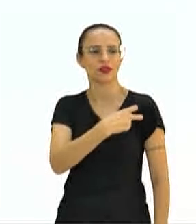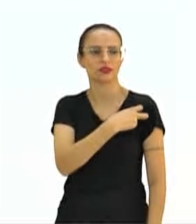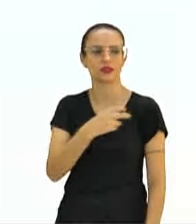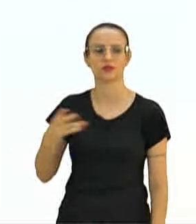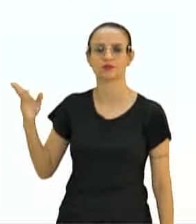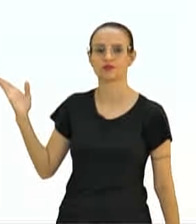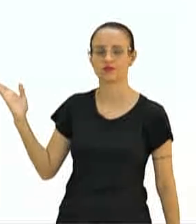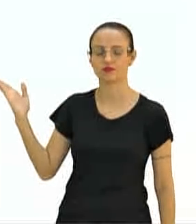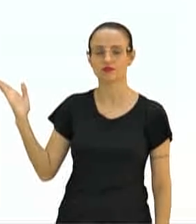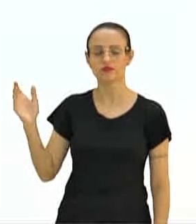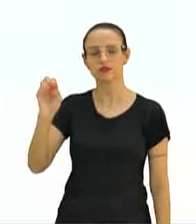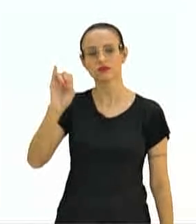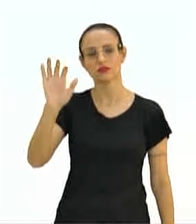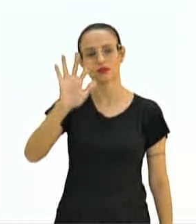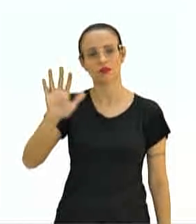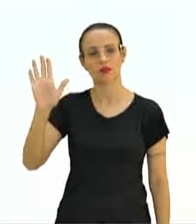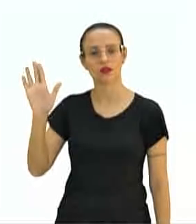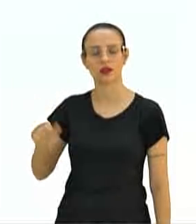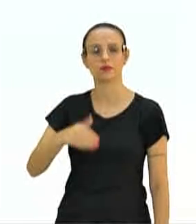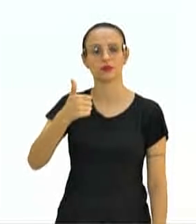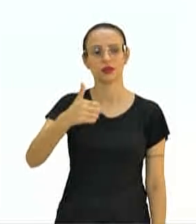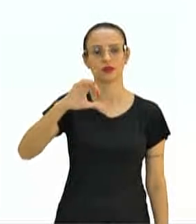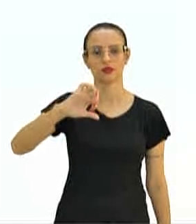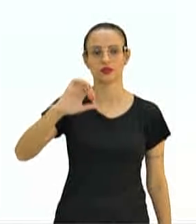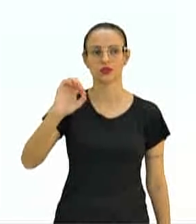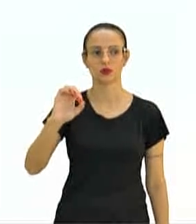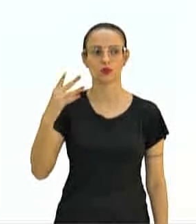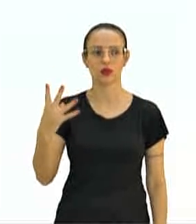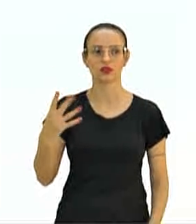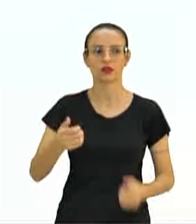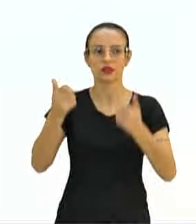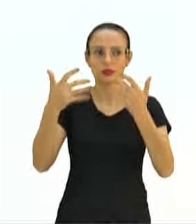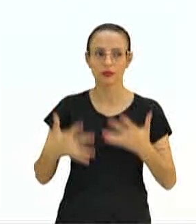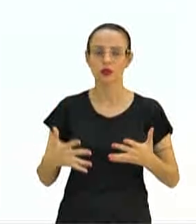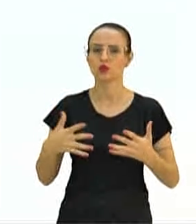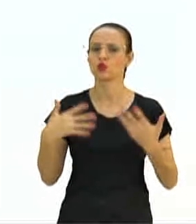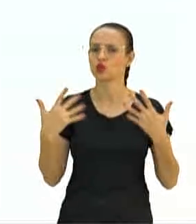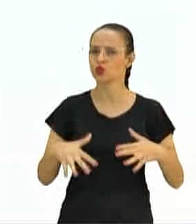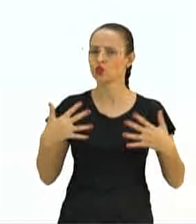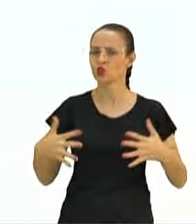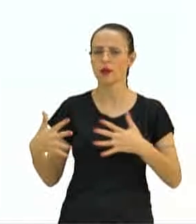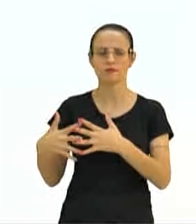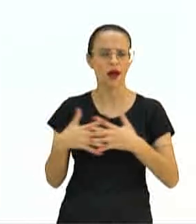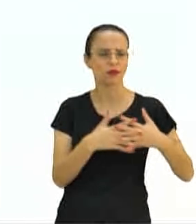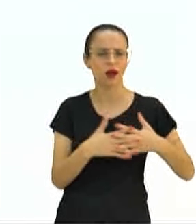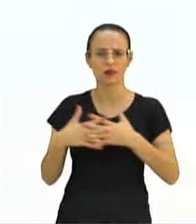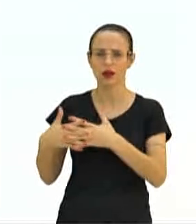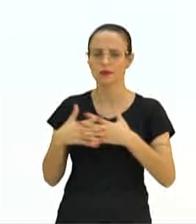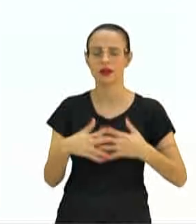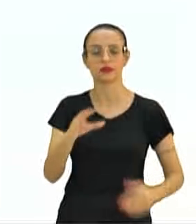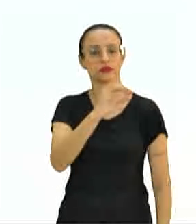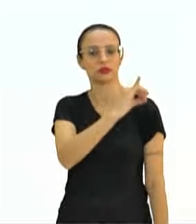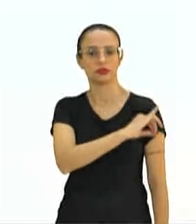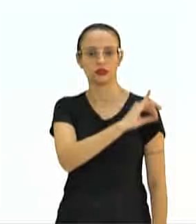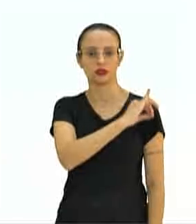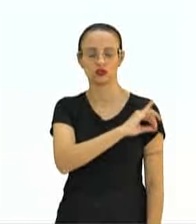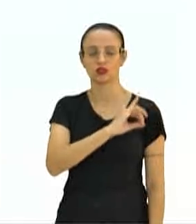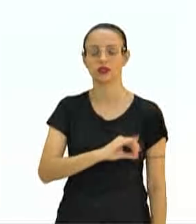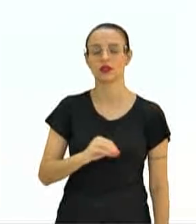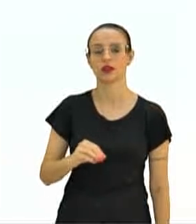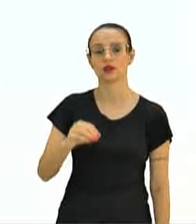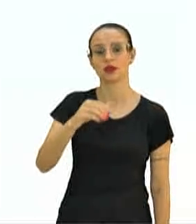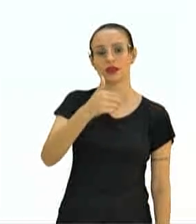essa charge do jornal Malho, de 1904. Então, aí os intensos conflitos que aconteceram no Rio de Janeiro entre